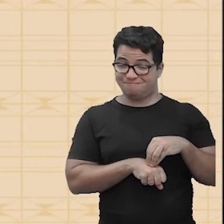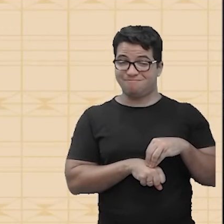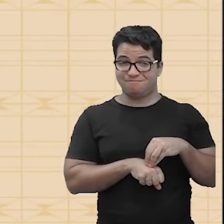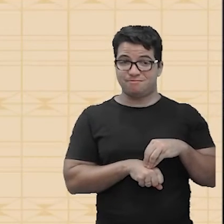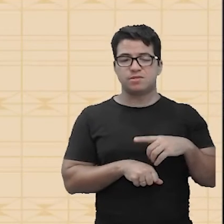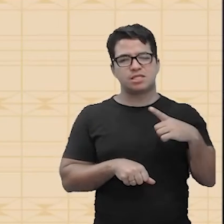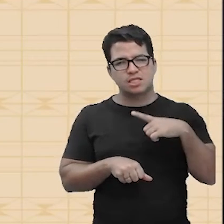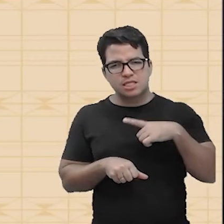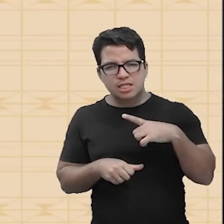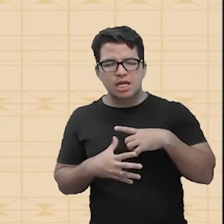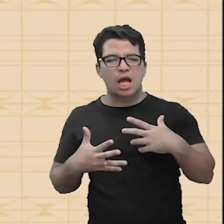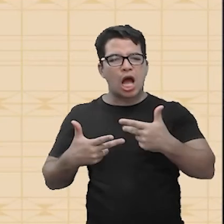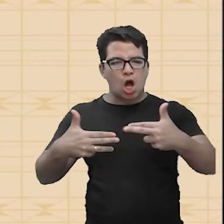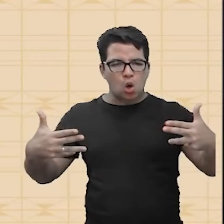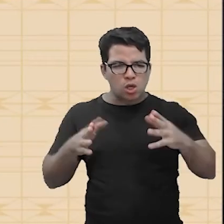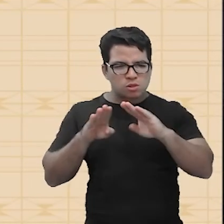scanning.